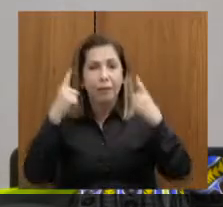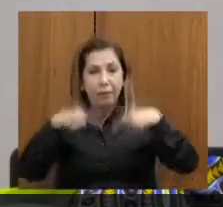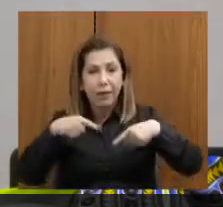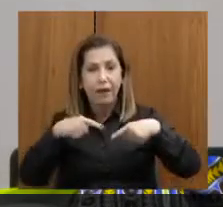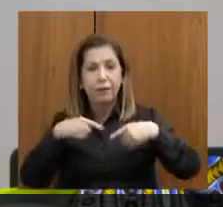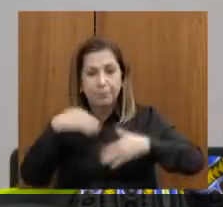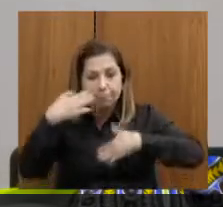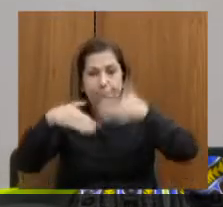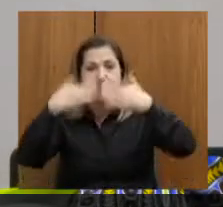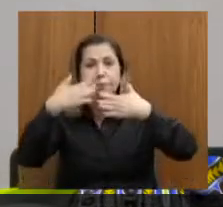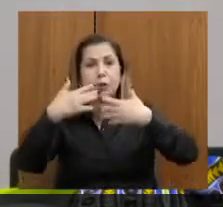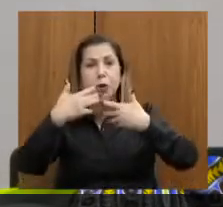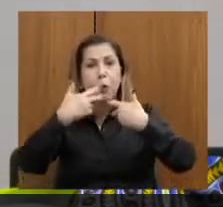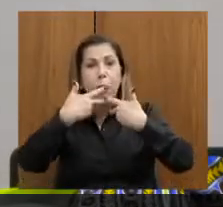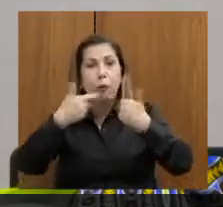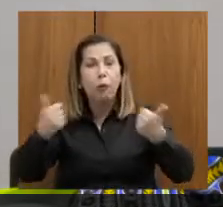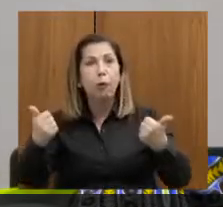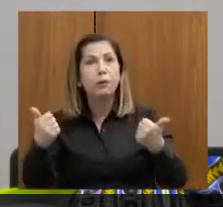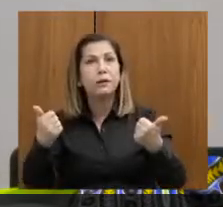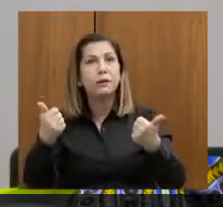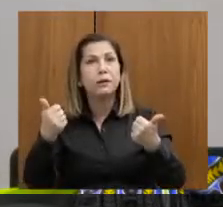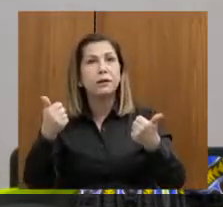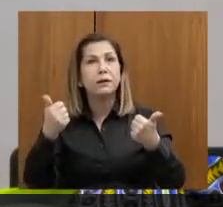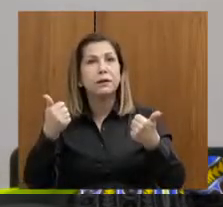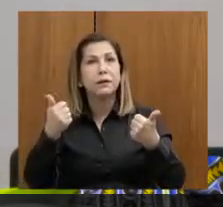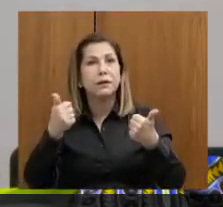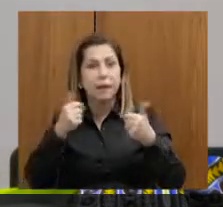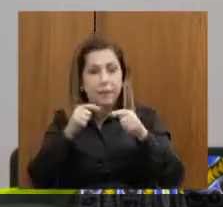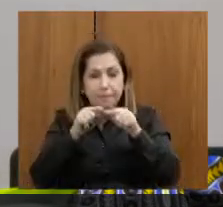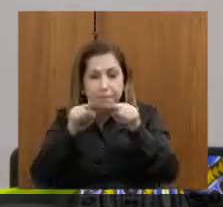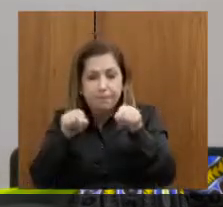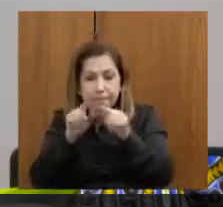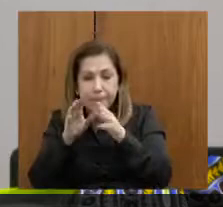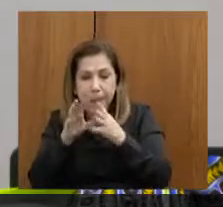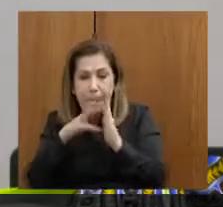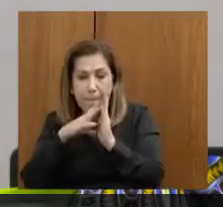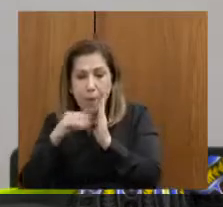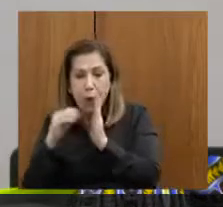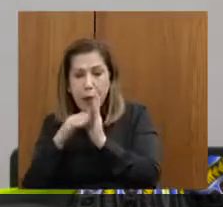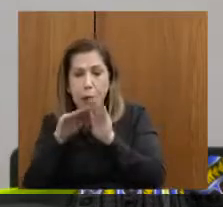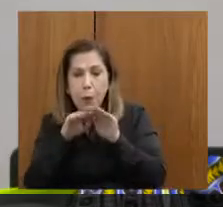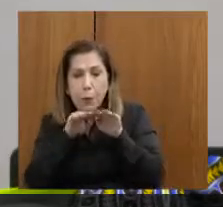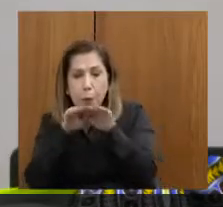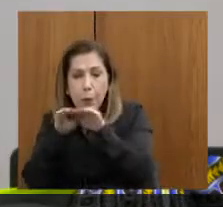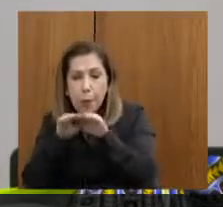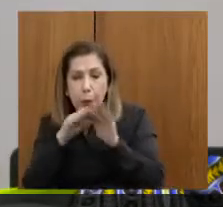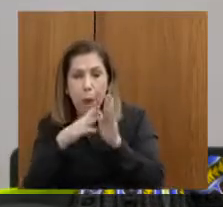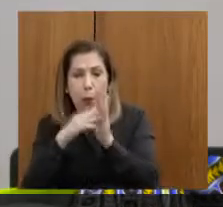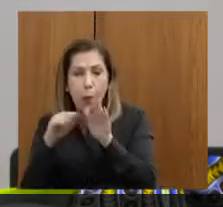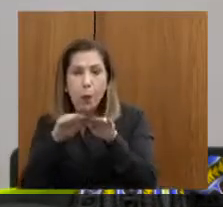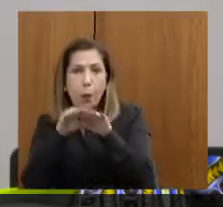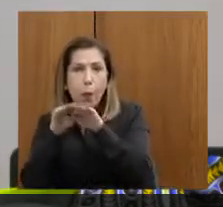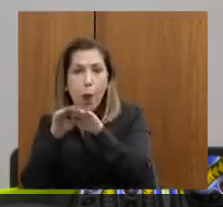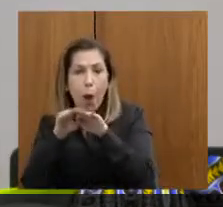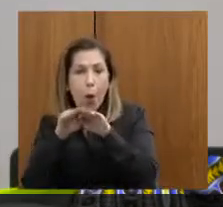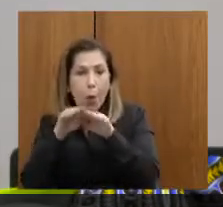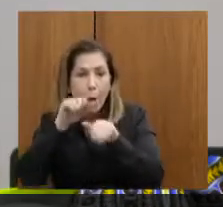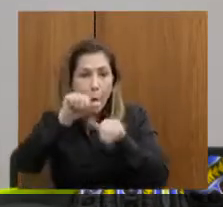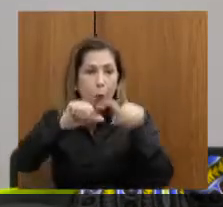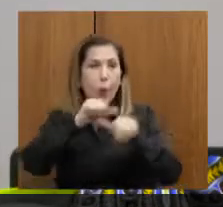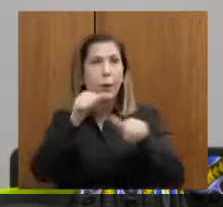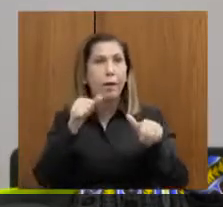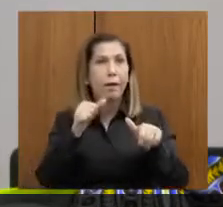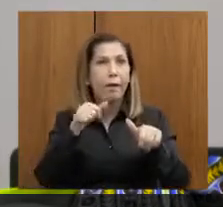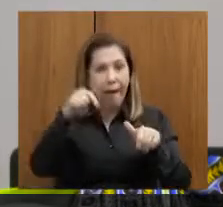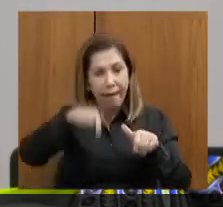construir coisas que são fora da caixinha fora do modelo hegemônico que fala modelo de Arranquei que aqui na casa